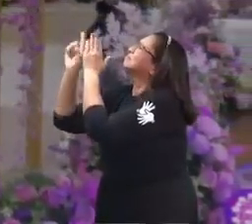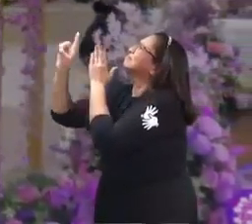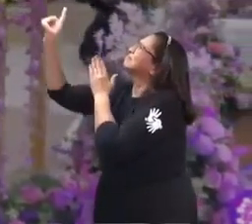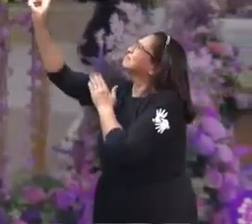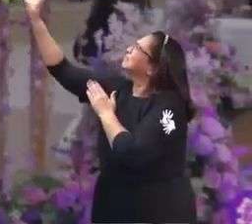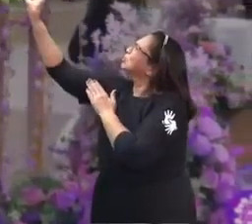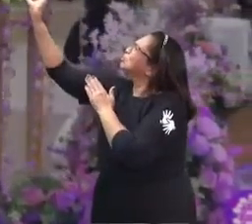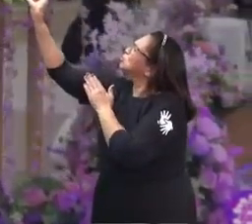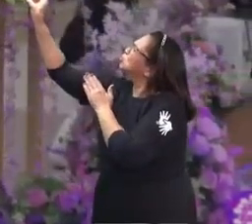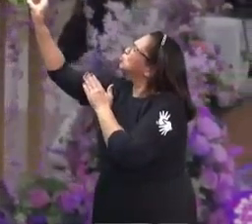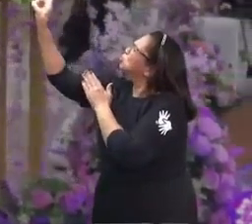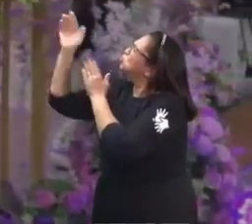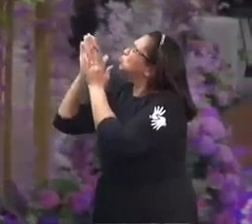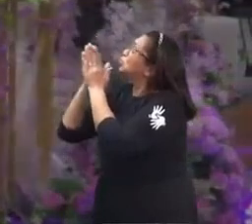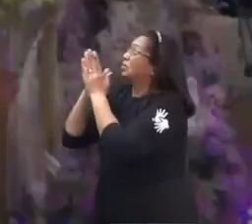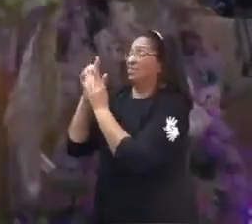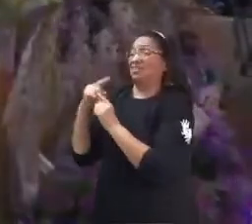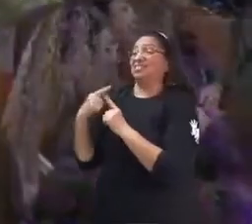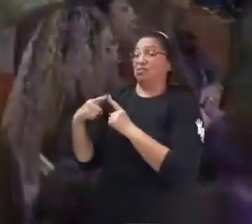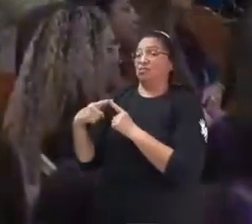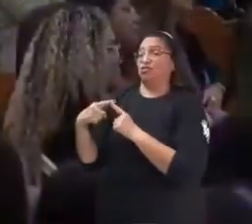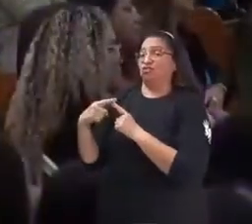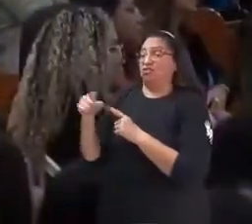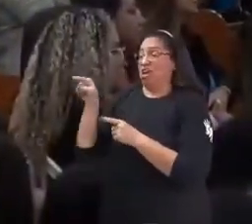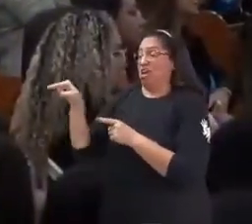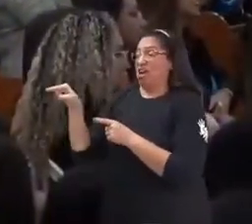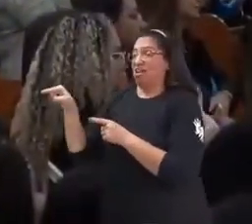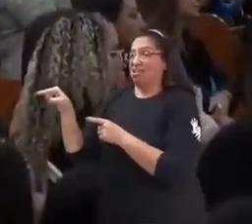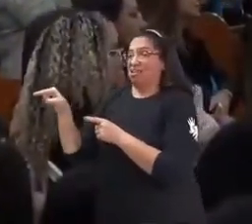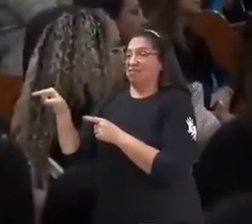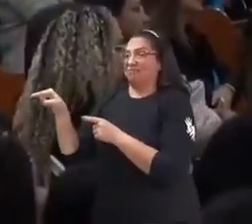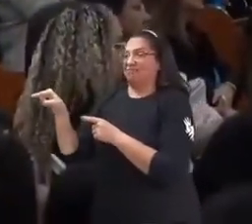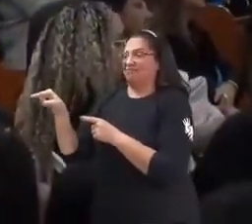Aí debaixo de um pé de palmeira.